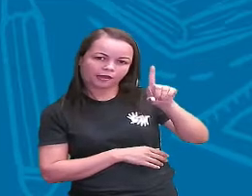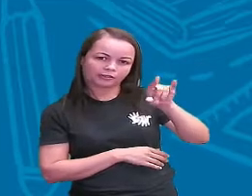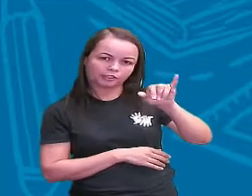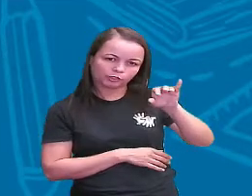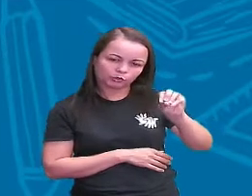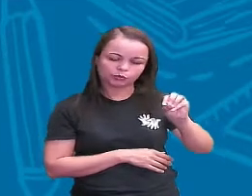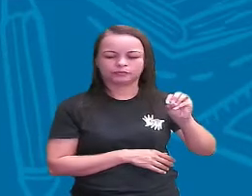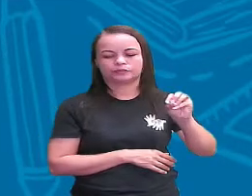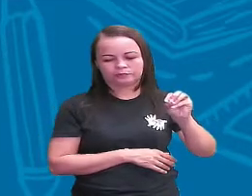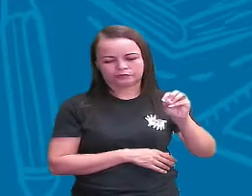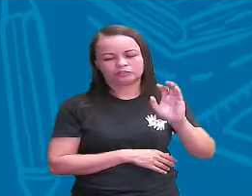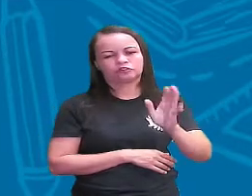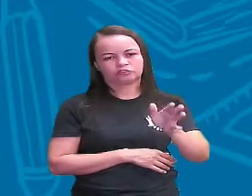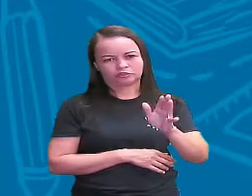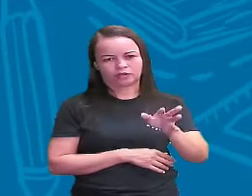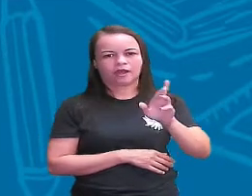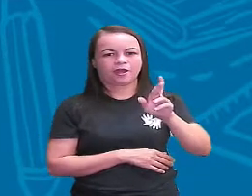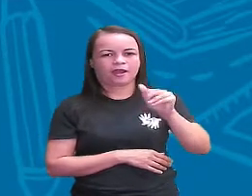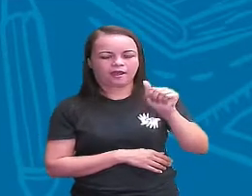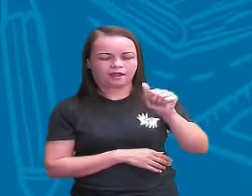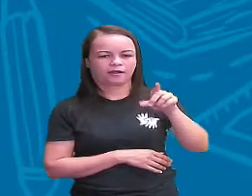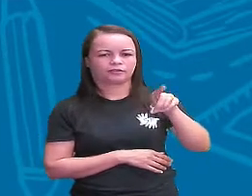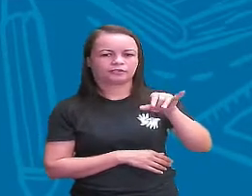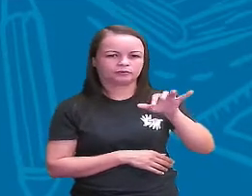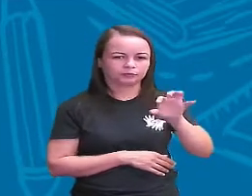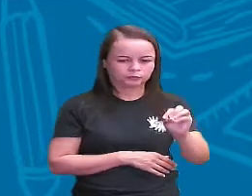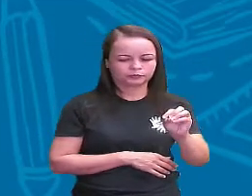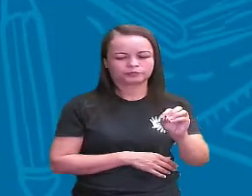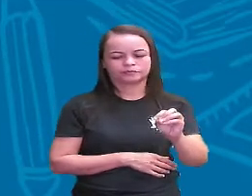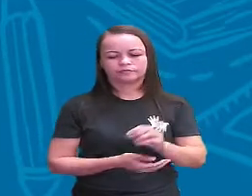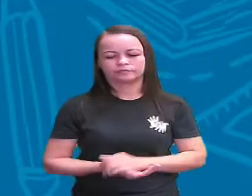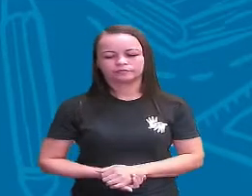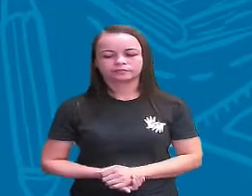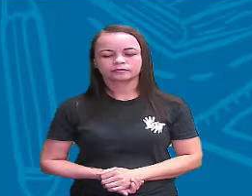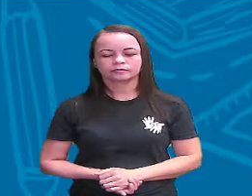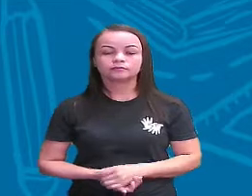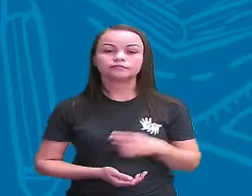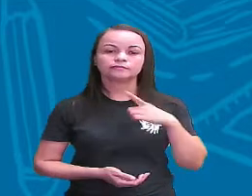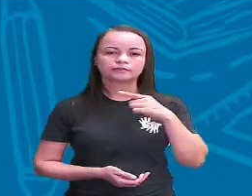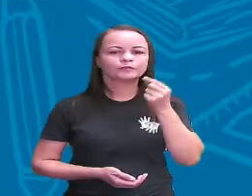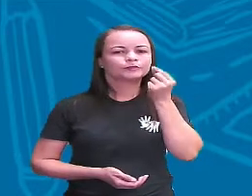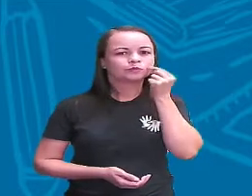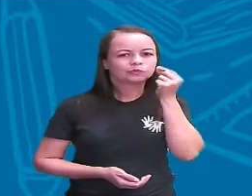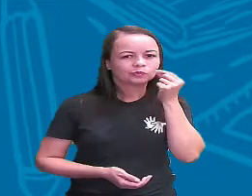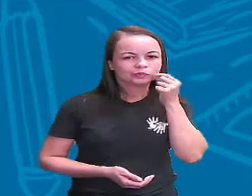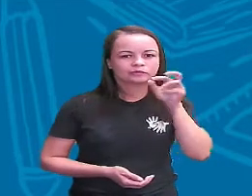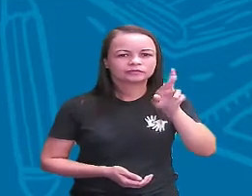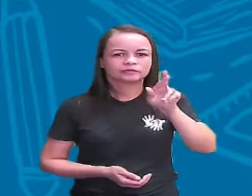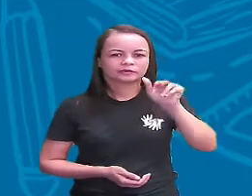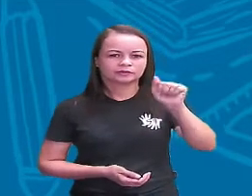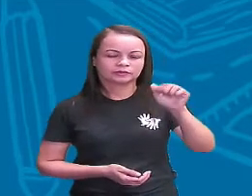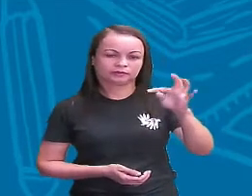já dá o som forte no início das palavras. Então, vamos lá. Temos aqui, ó,